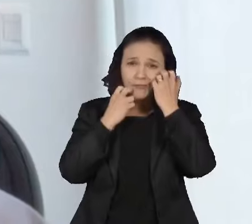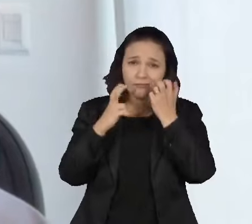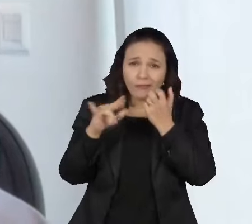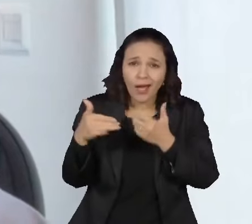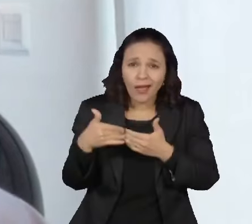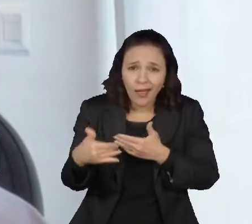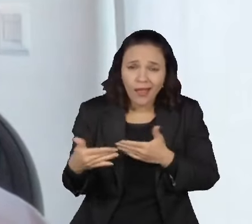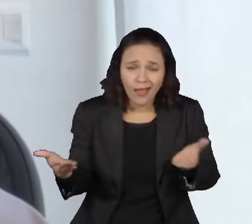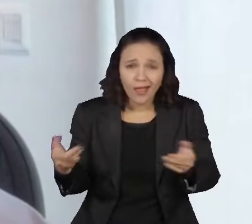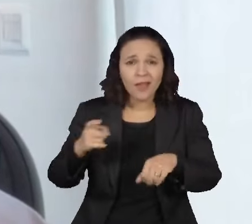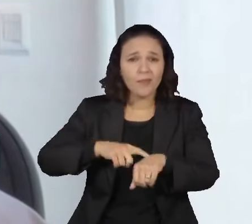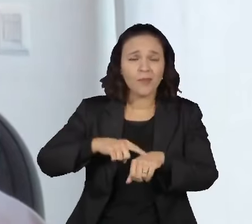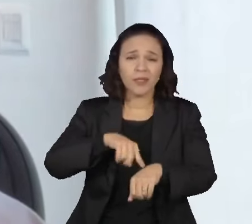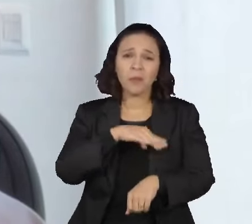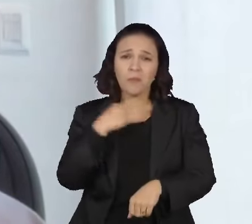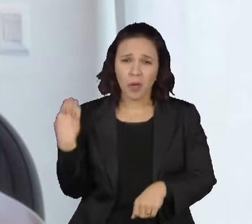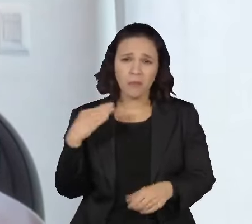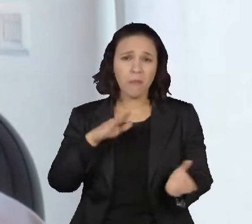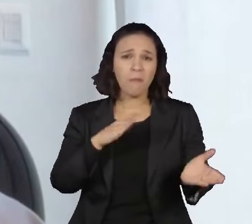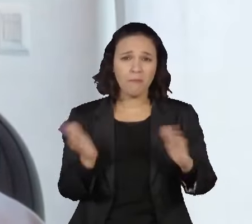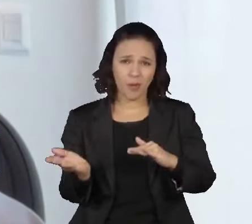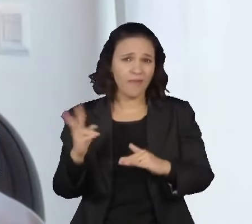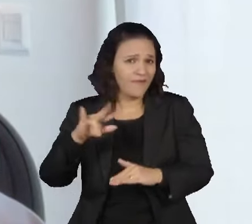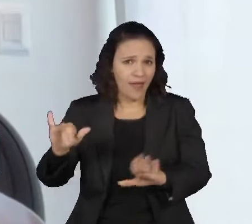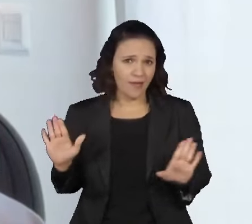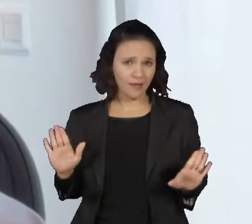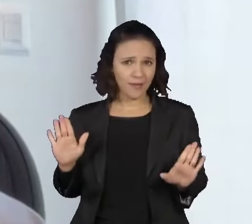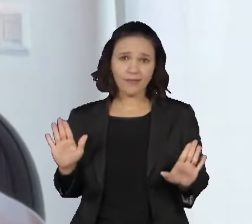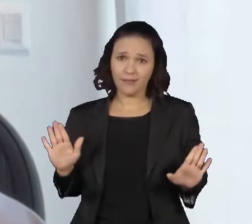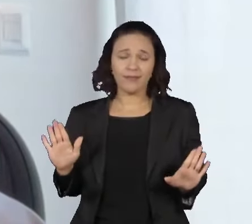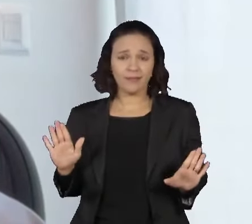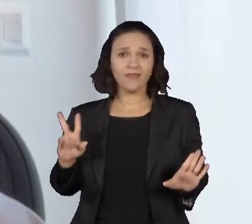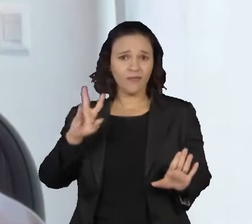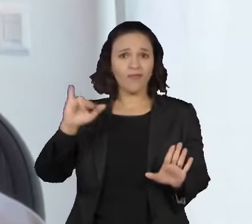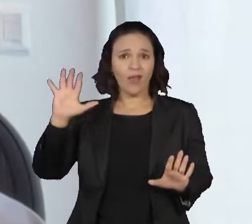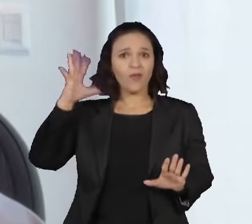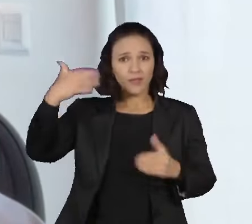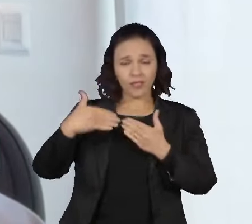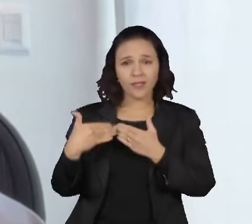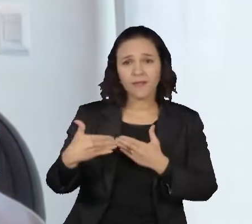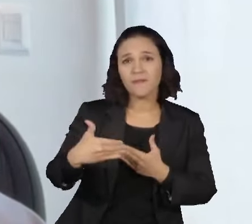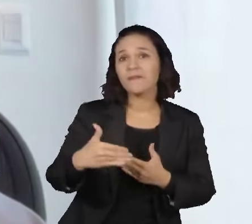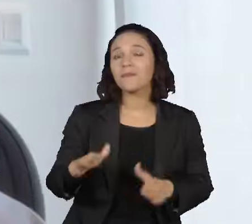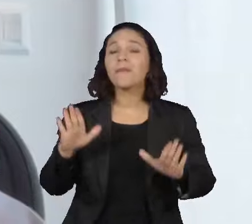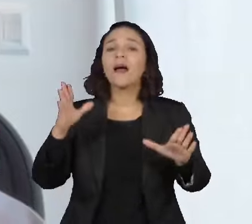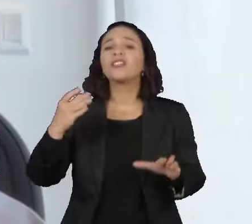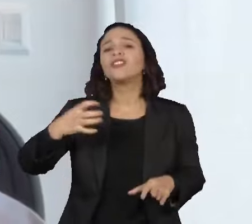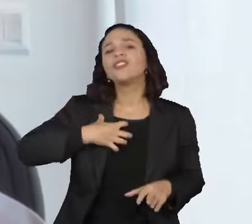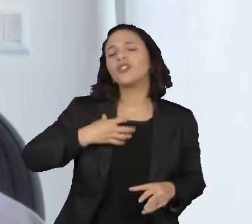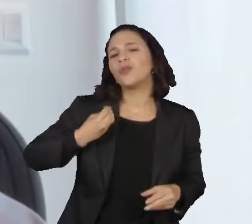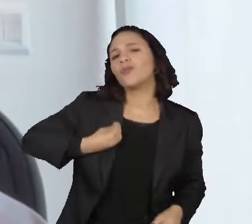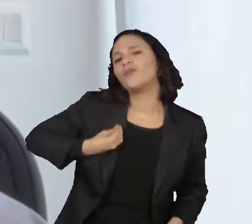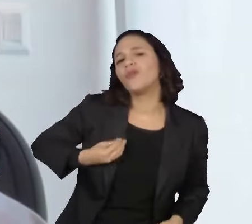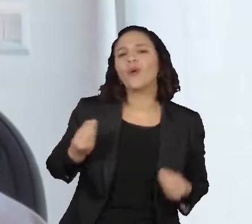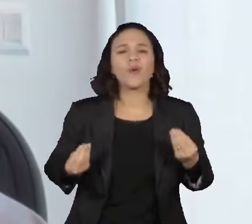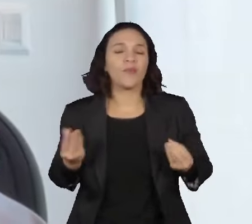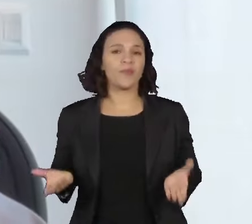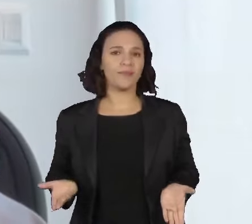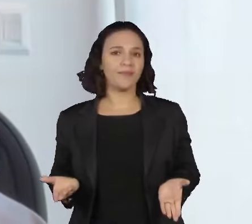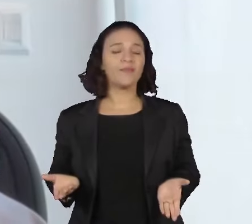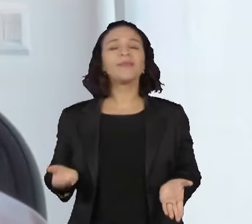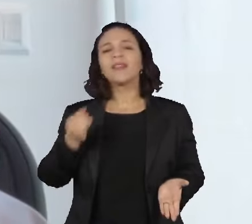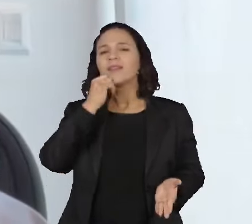algum momento a gente vai morrer. Isso é uma coisa inevitável, isso faz parte da nossa vida. Mas como a gente vive, então você ter uma